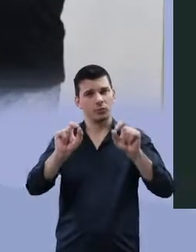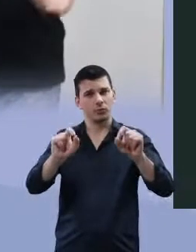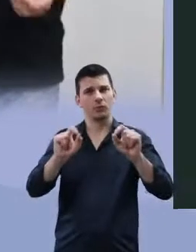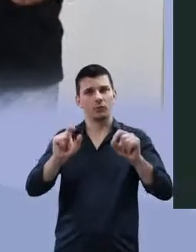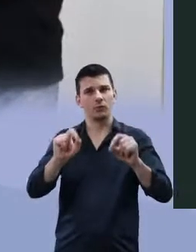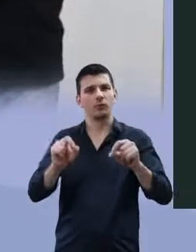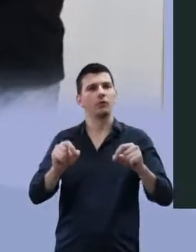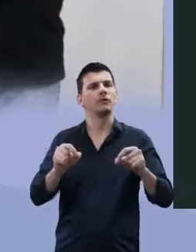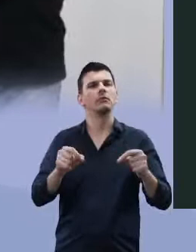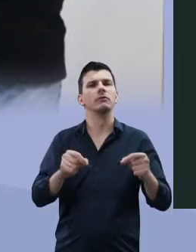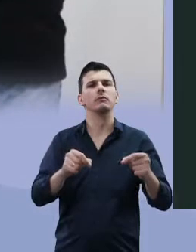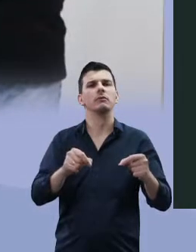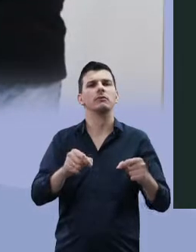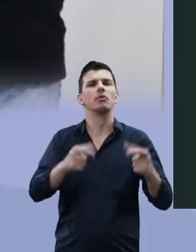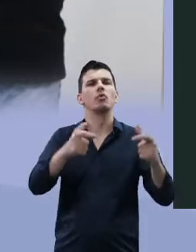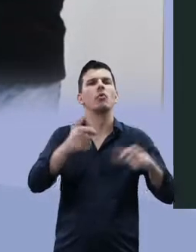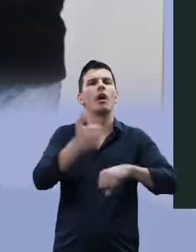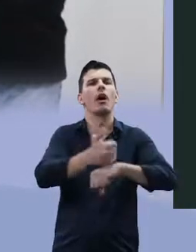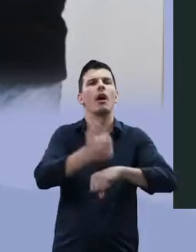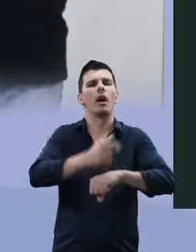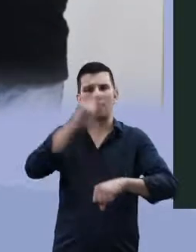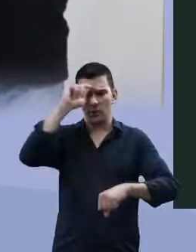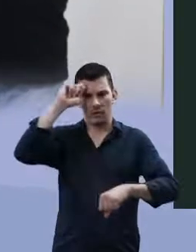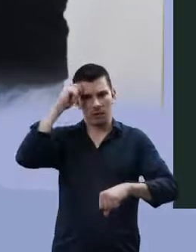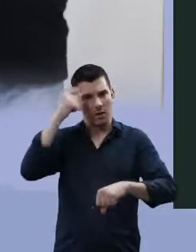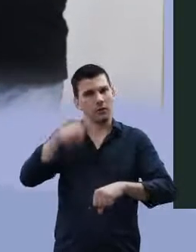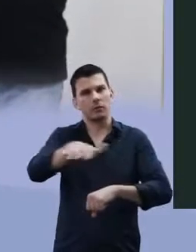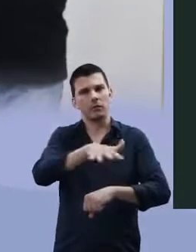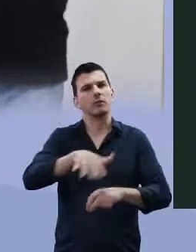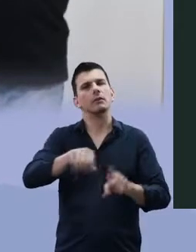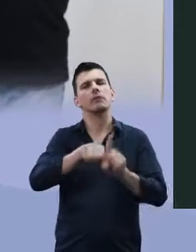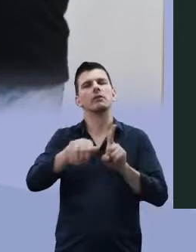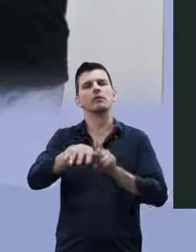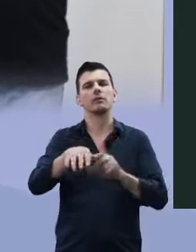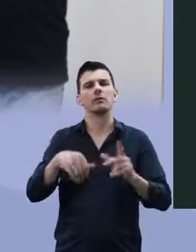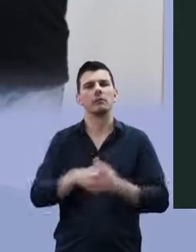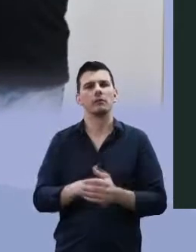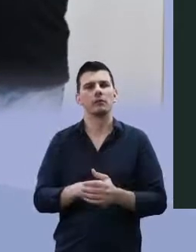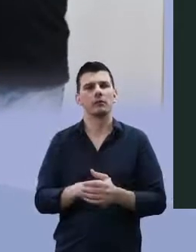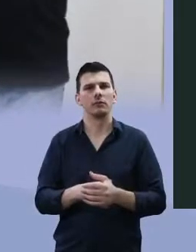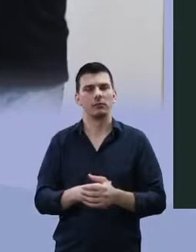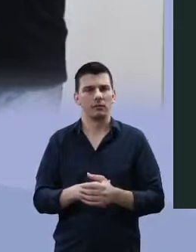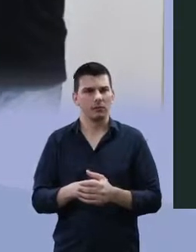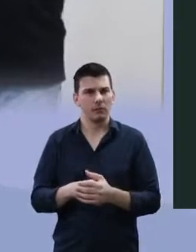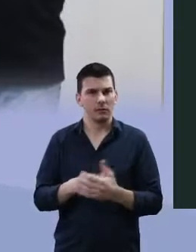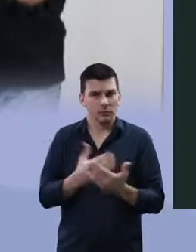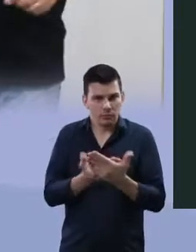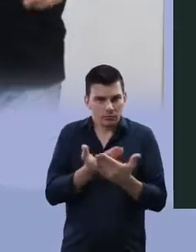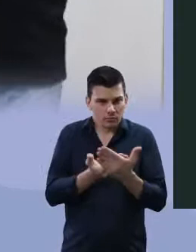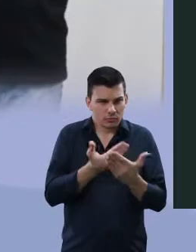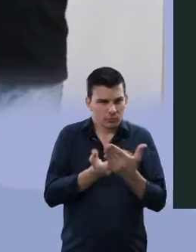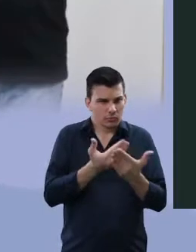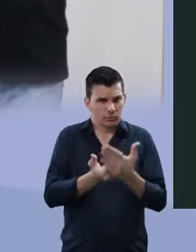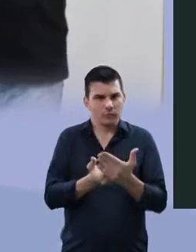médico psiquiatra martinense, chamado Francis Fanon, para constituir a sua ideia